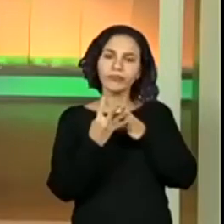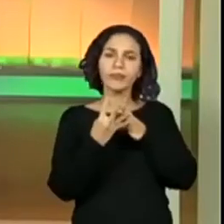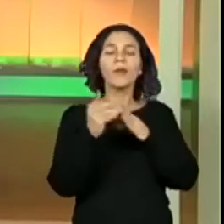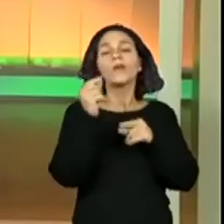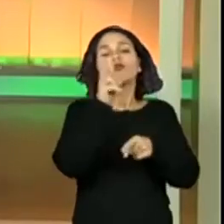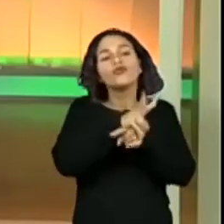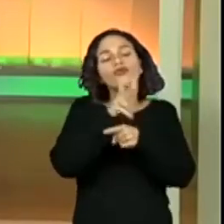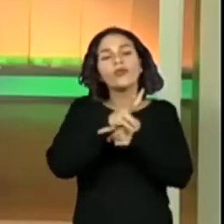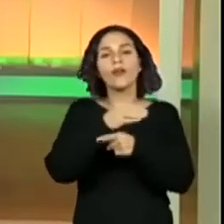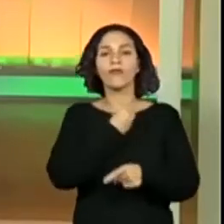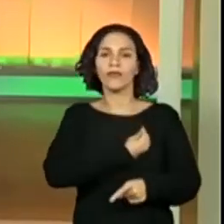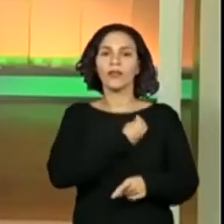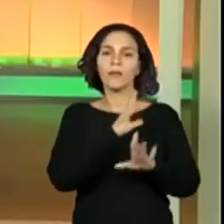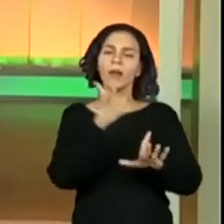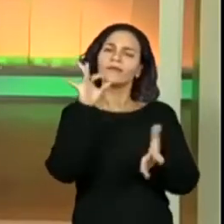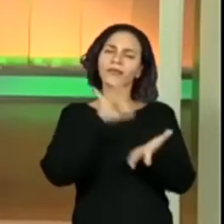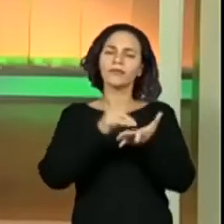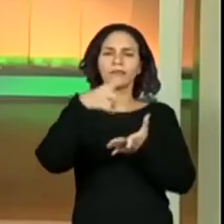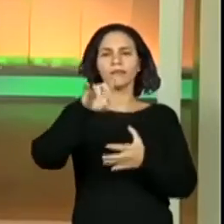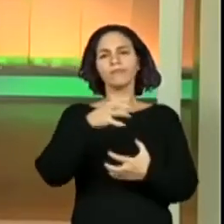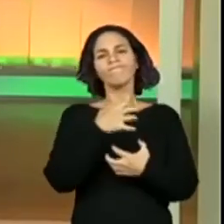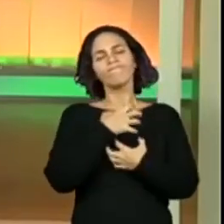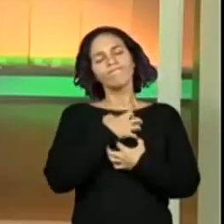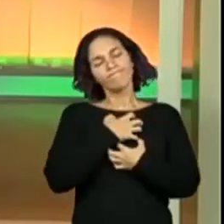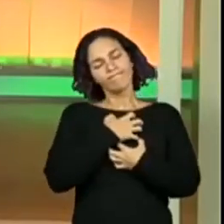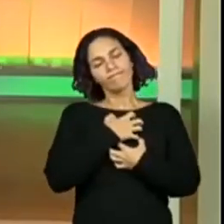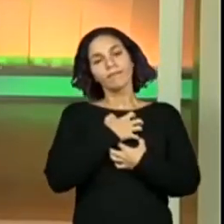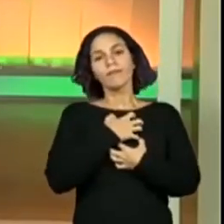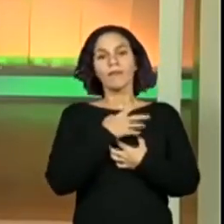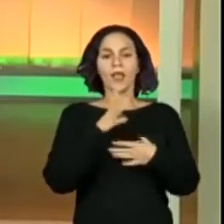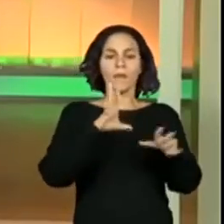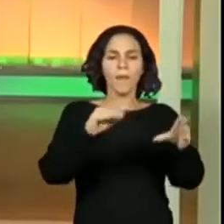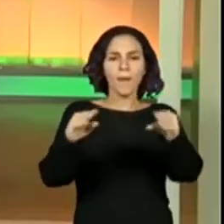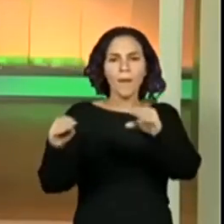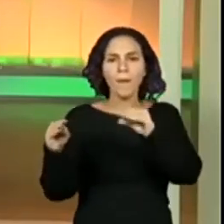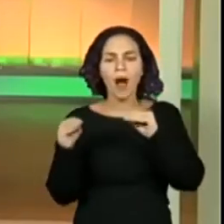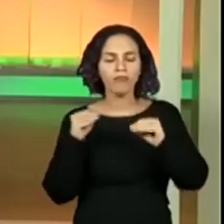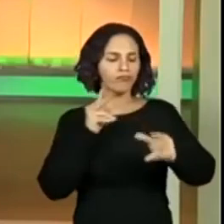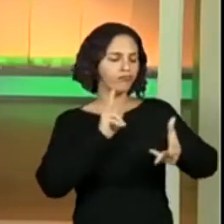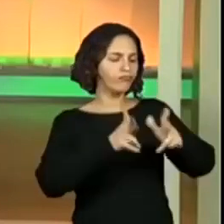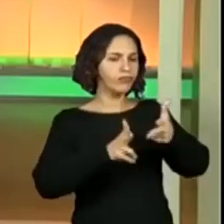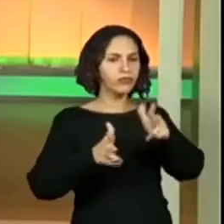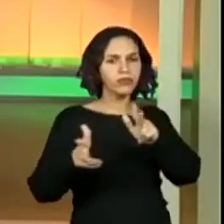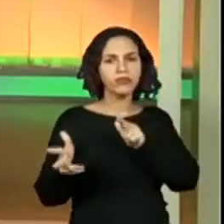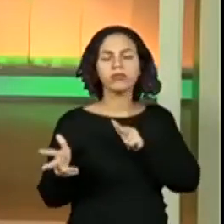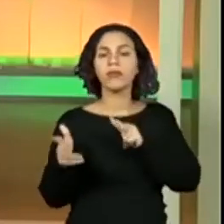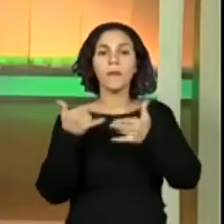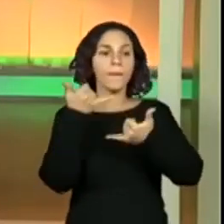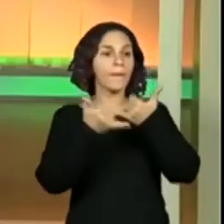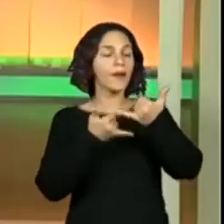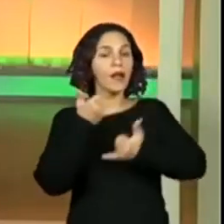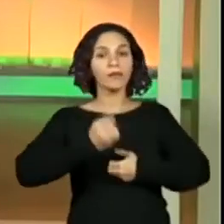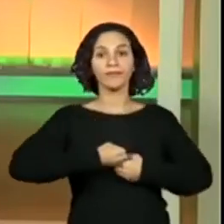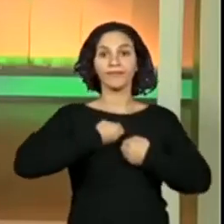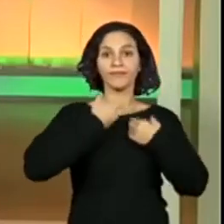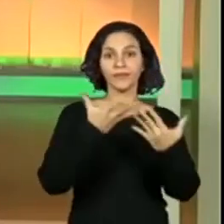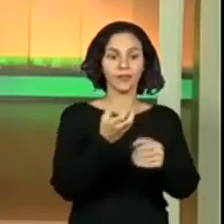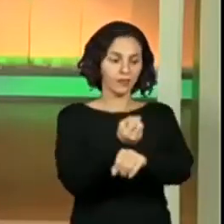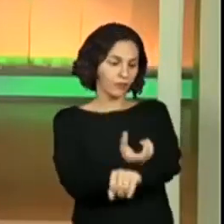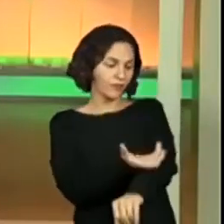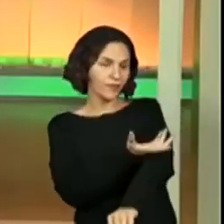da convivência, sentimos, de falar, de brincar, de expor os pensamentos, as ideias, os